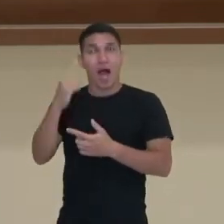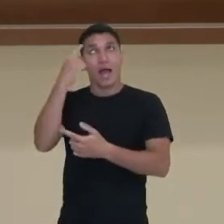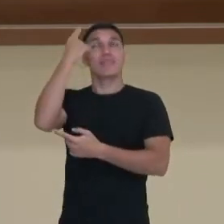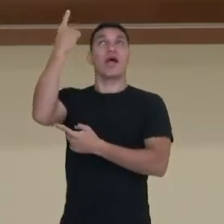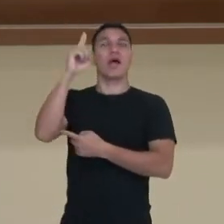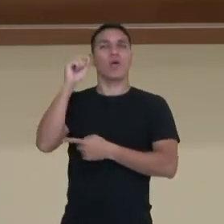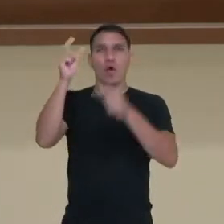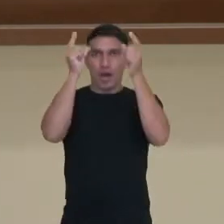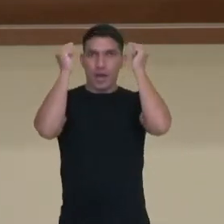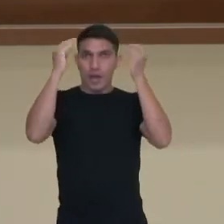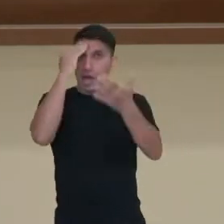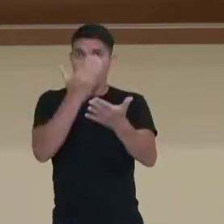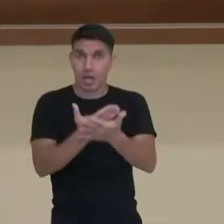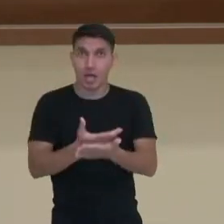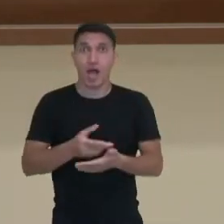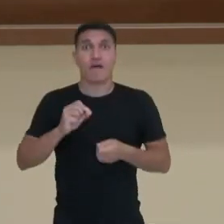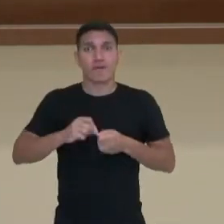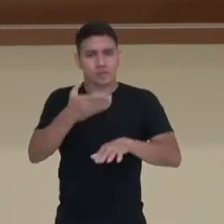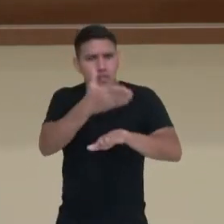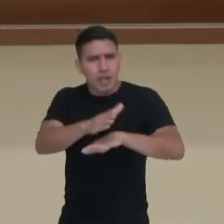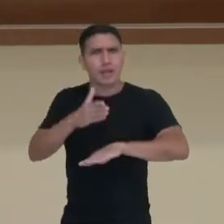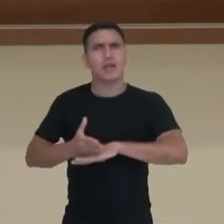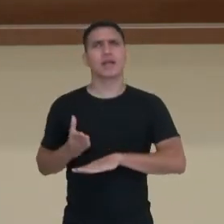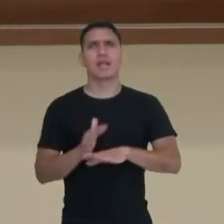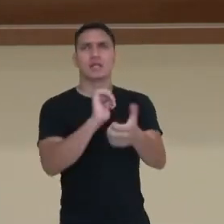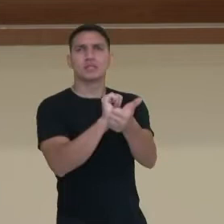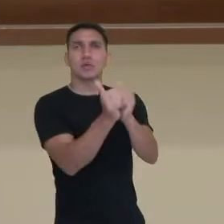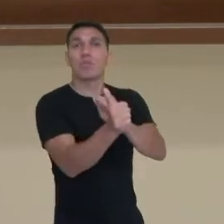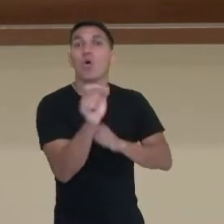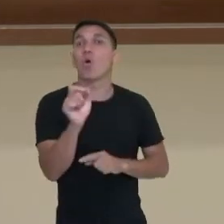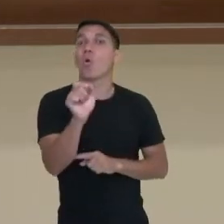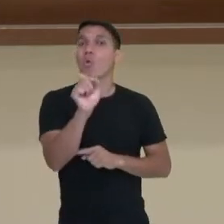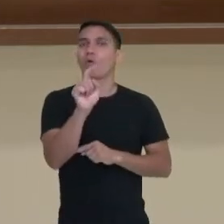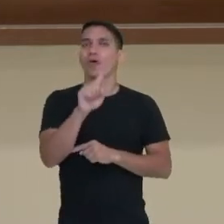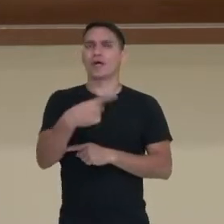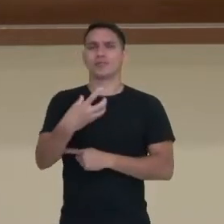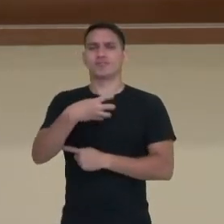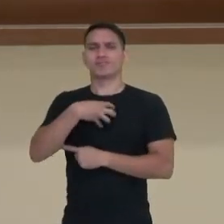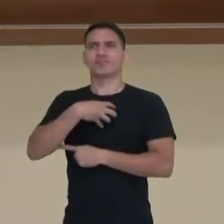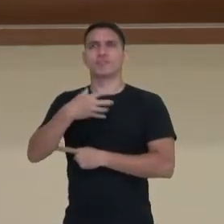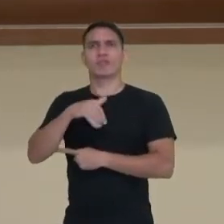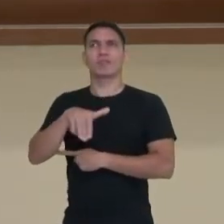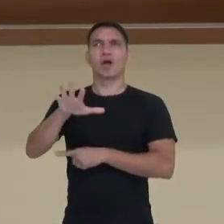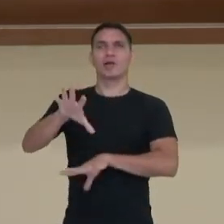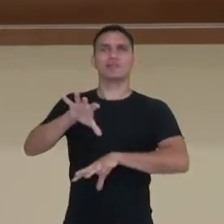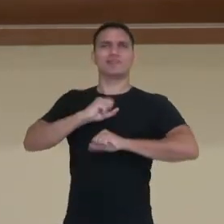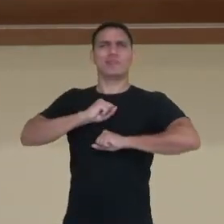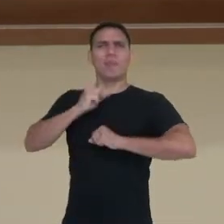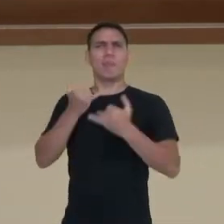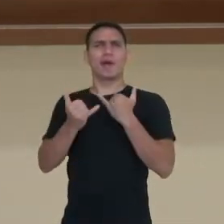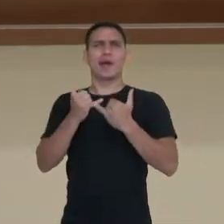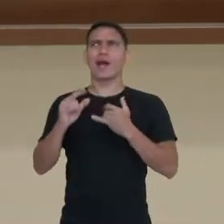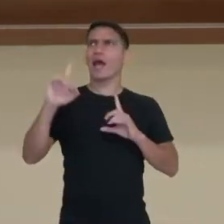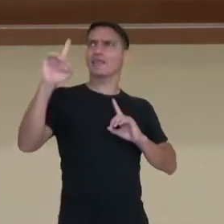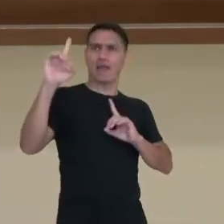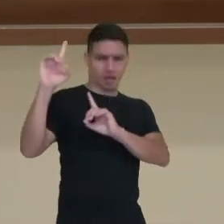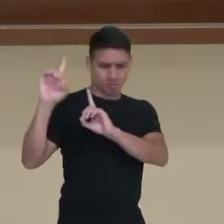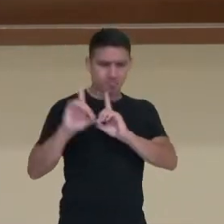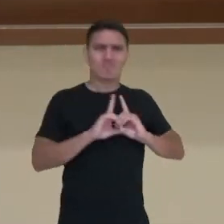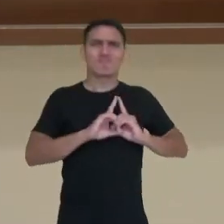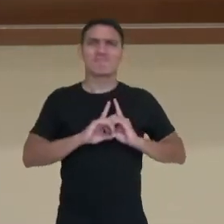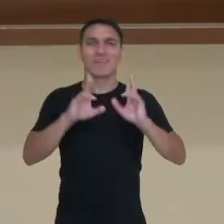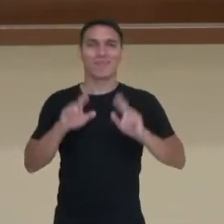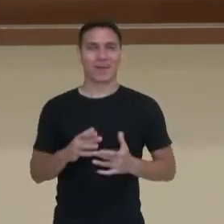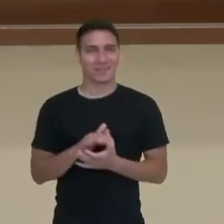que, através daquelas práticas esportivas, eles ficavam mais parecidos com os deuses, Então,